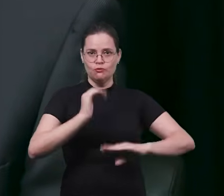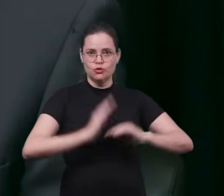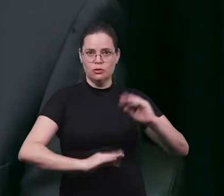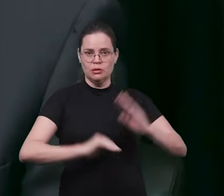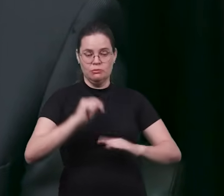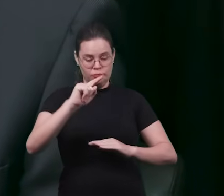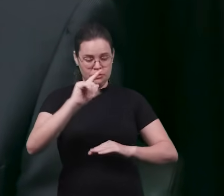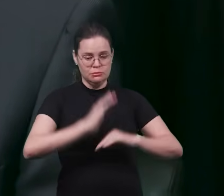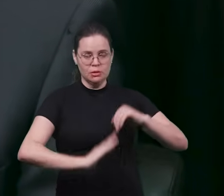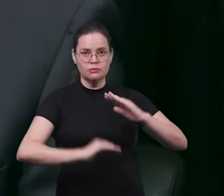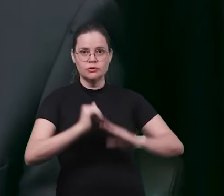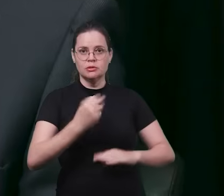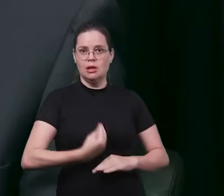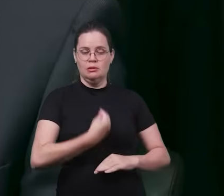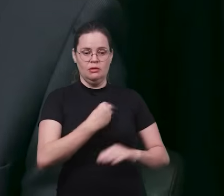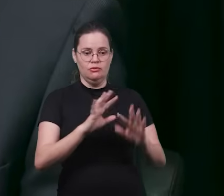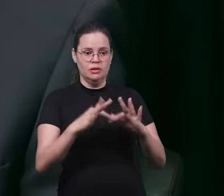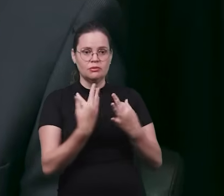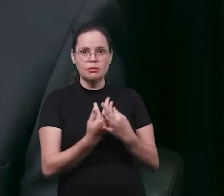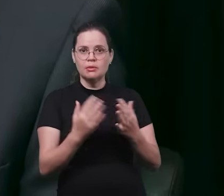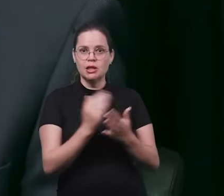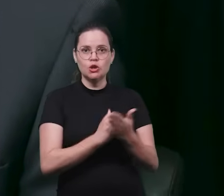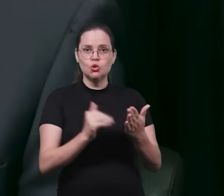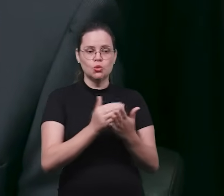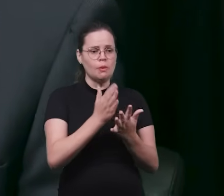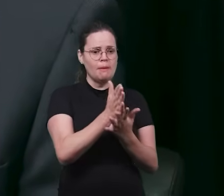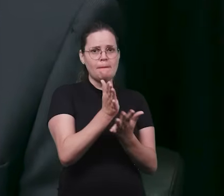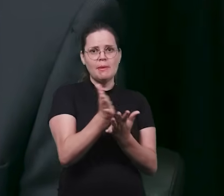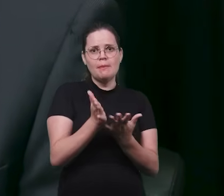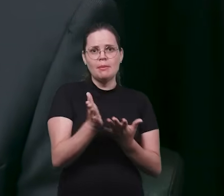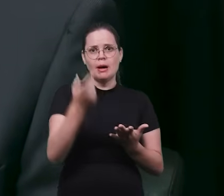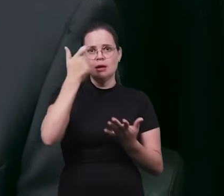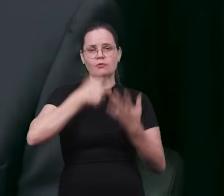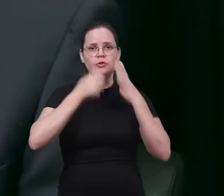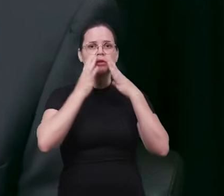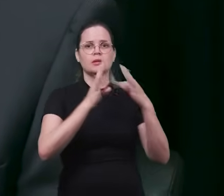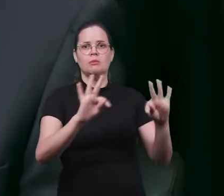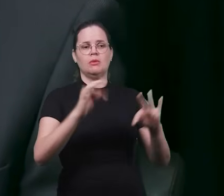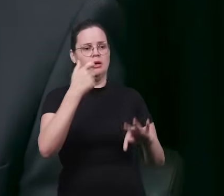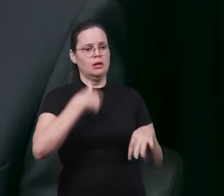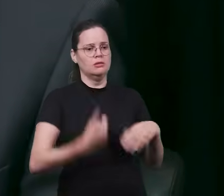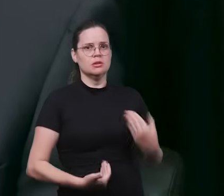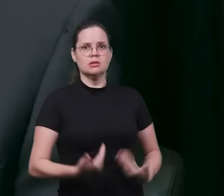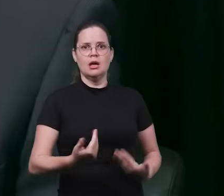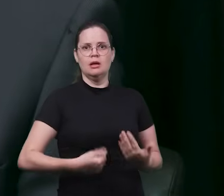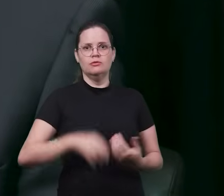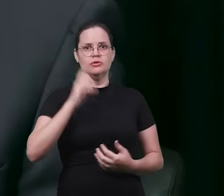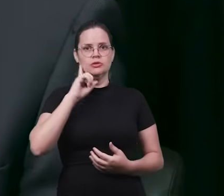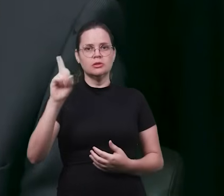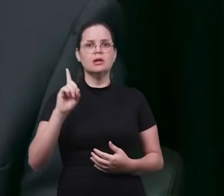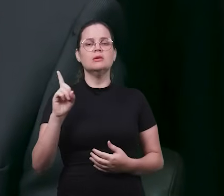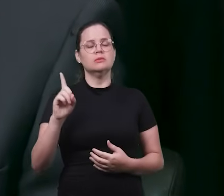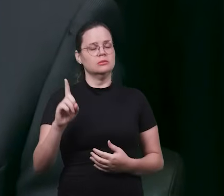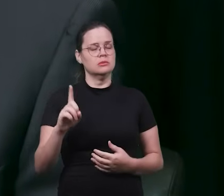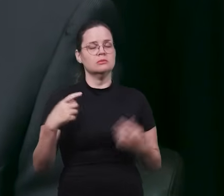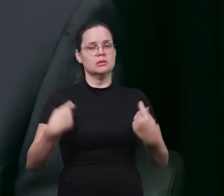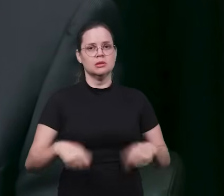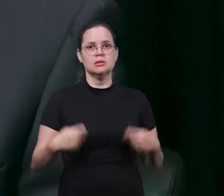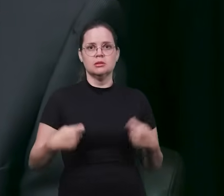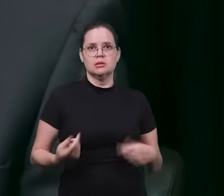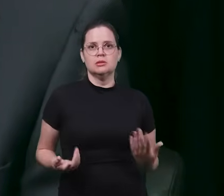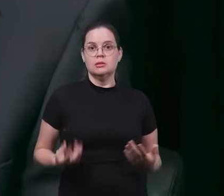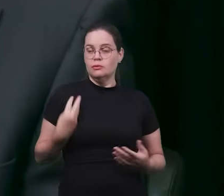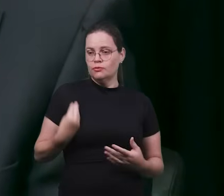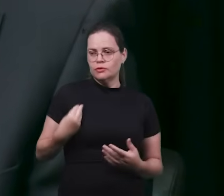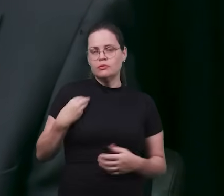na vida familiar, em todos os aspectos, nós temos um testemunho para dar. um testemunho que nós somos povo de Deus. O que você está vivendo aqui é isso.